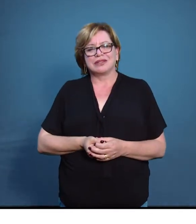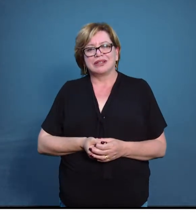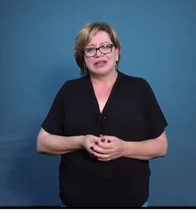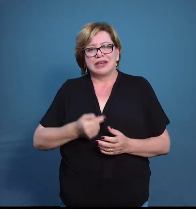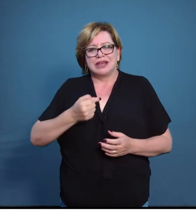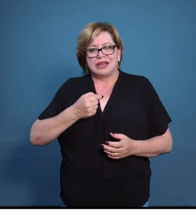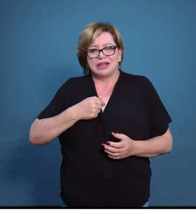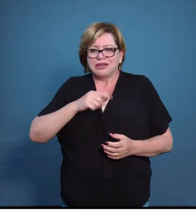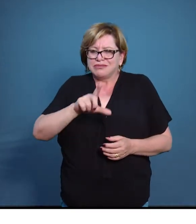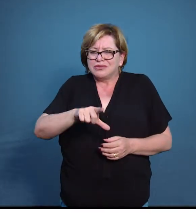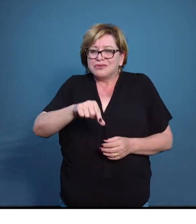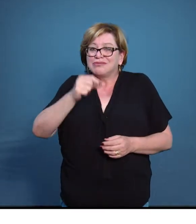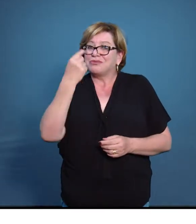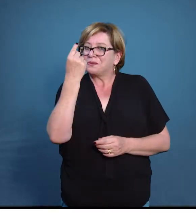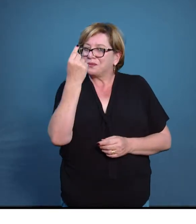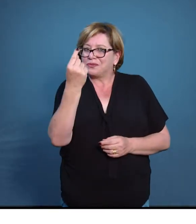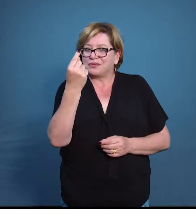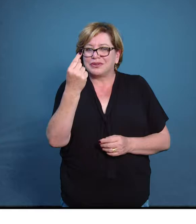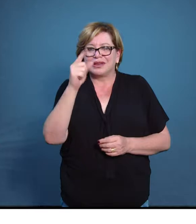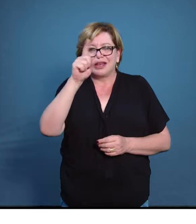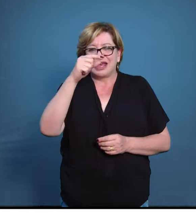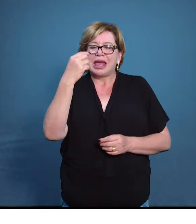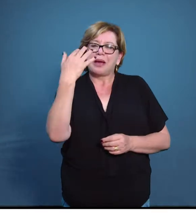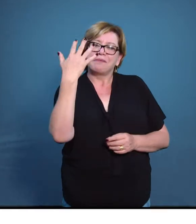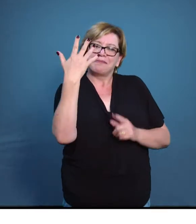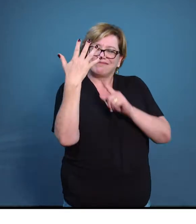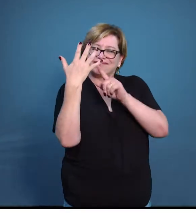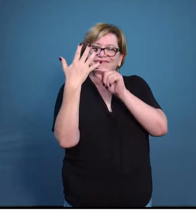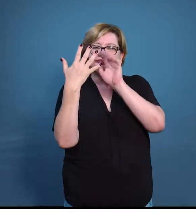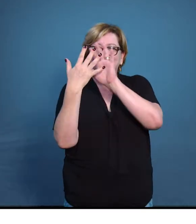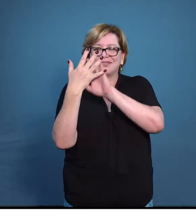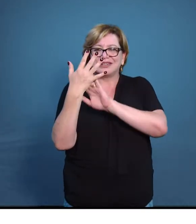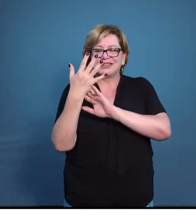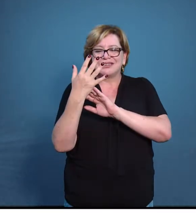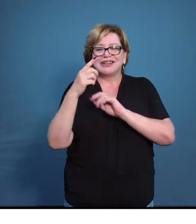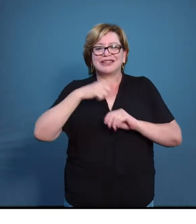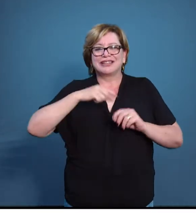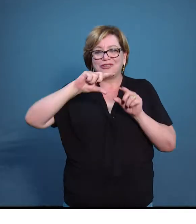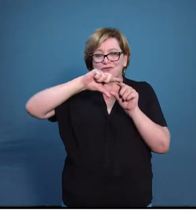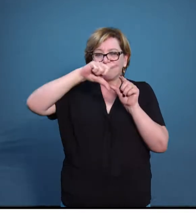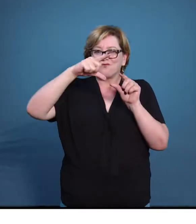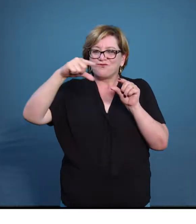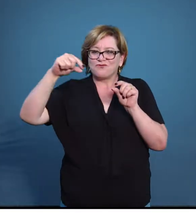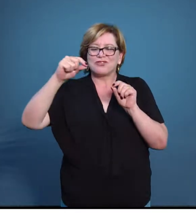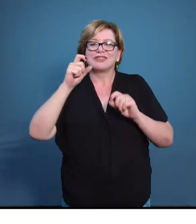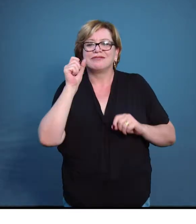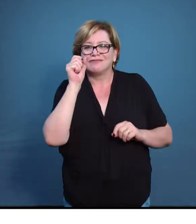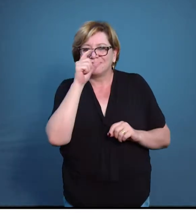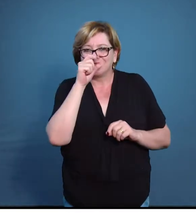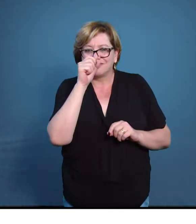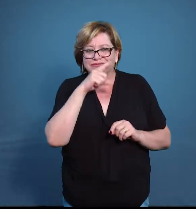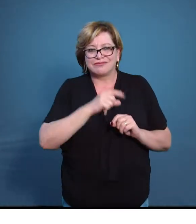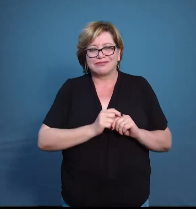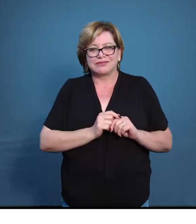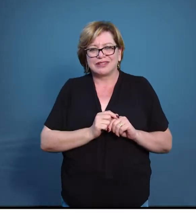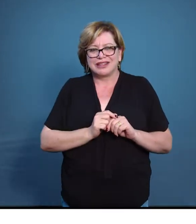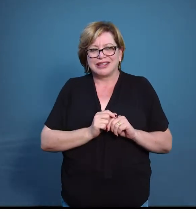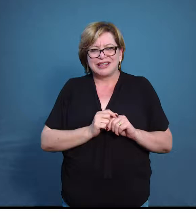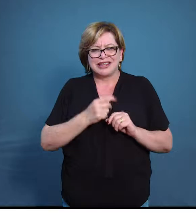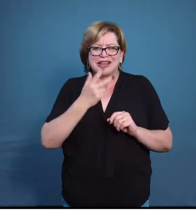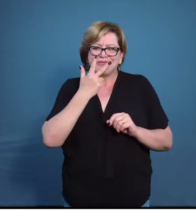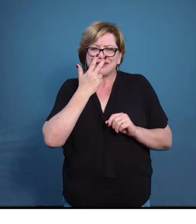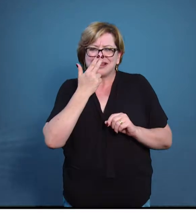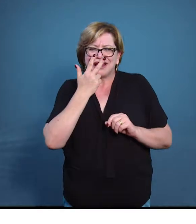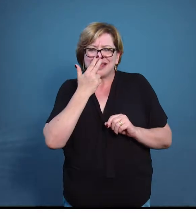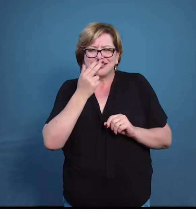Eu escolhi um detalhe. É a mão da moça com uma folha verde. A moça parece comer aquela folha